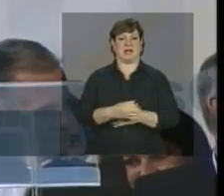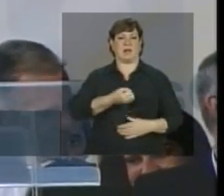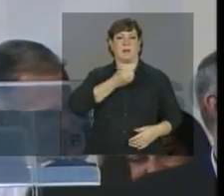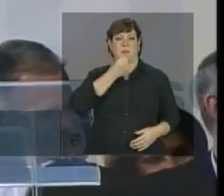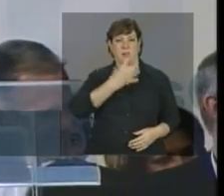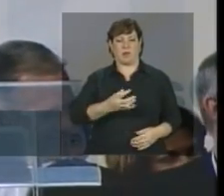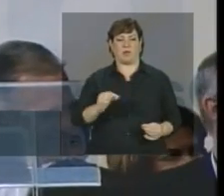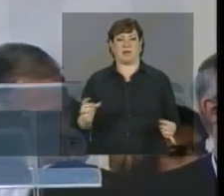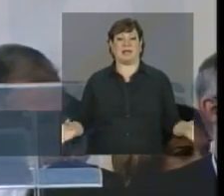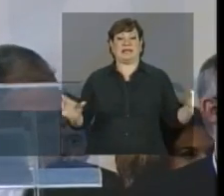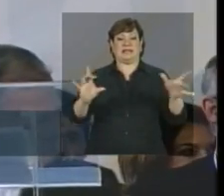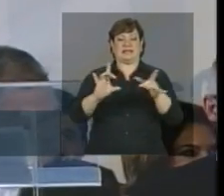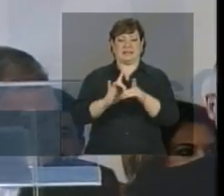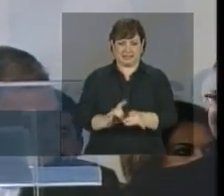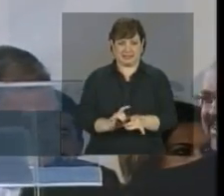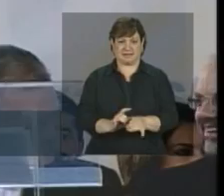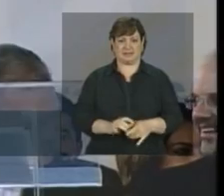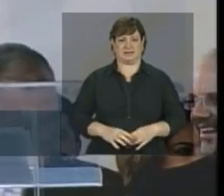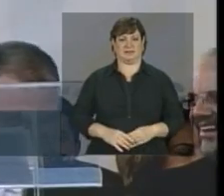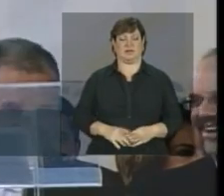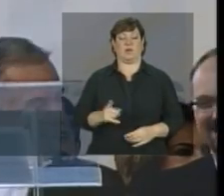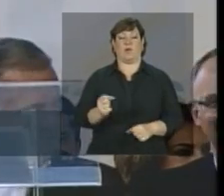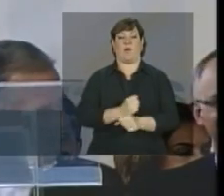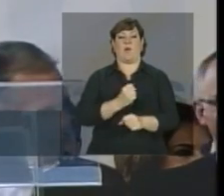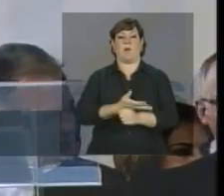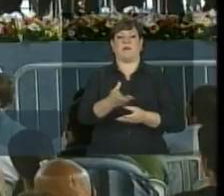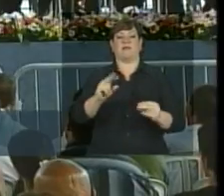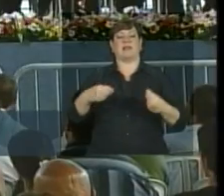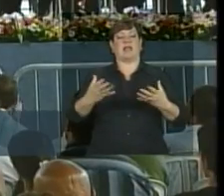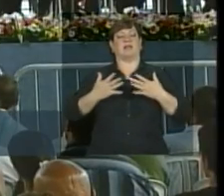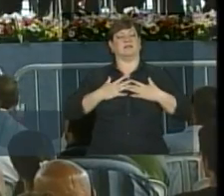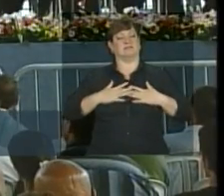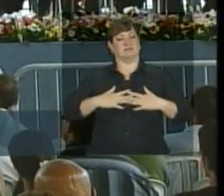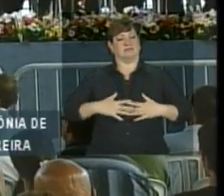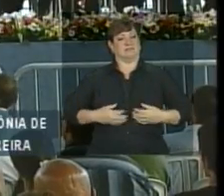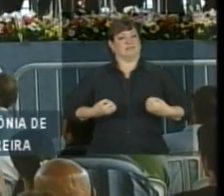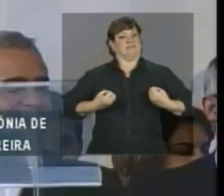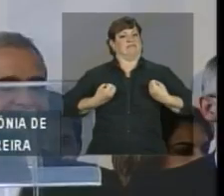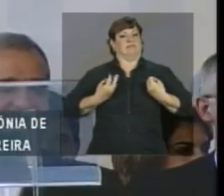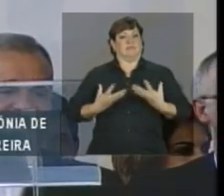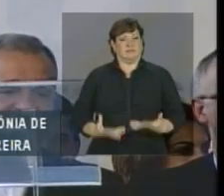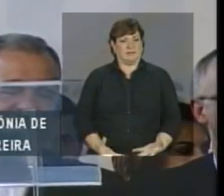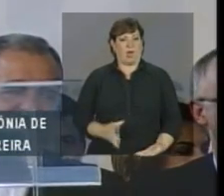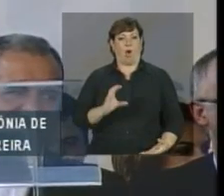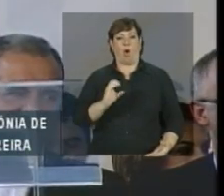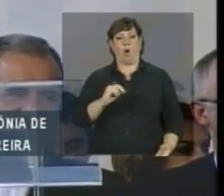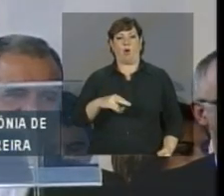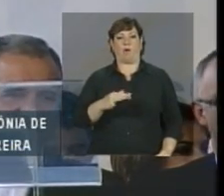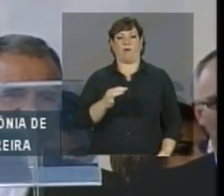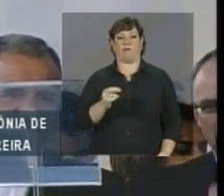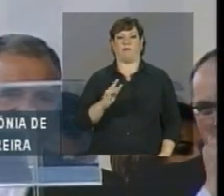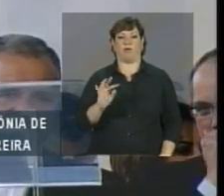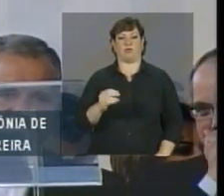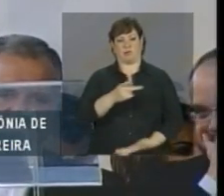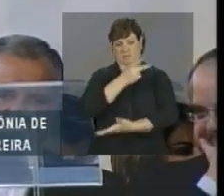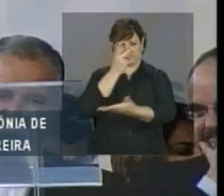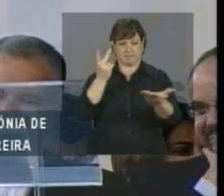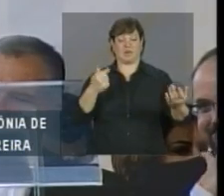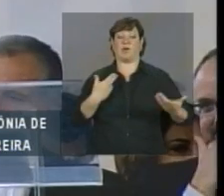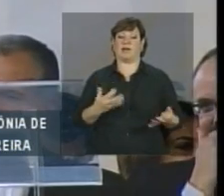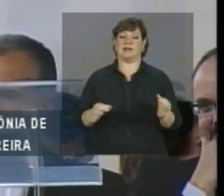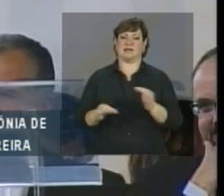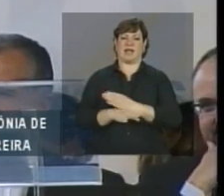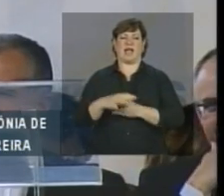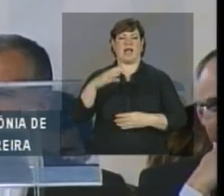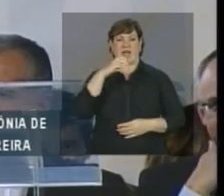obra de integração, é uma obra que vai dar conforto ao cidadão. E aí eu queria terminar de forma